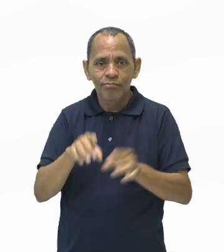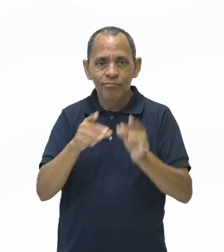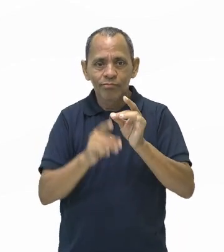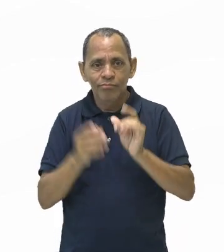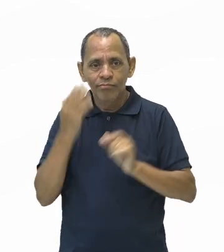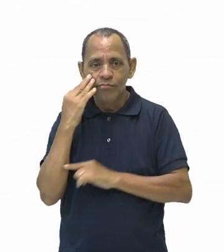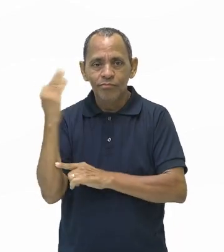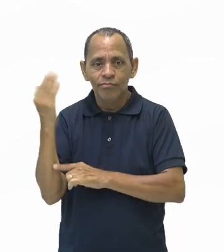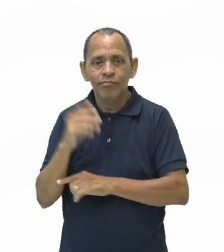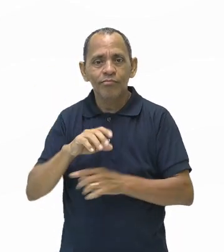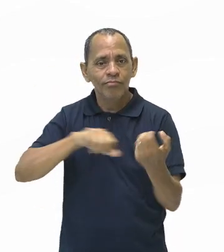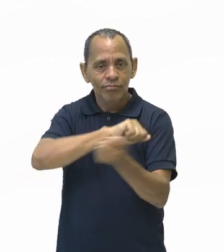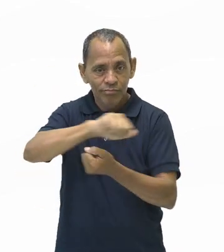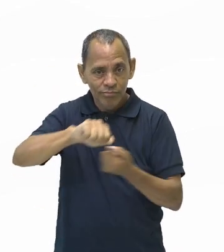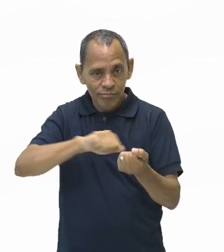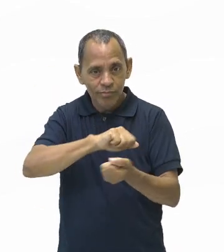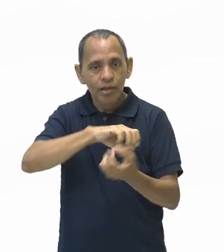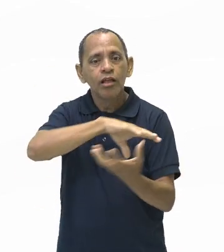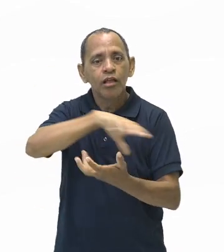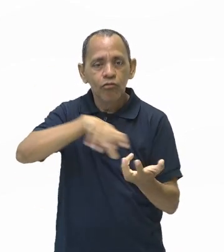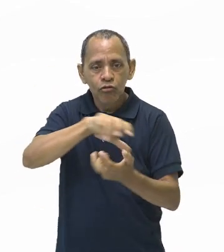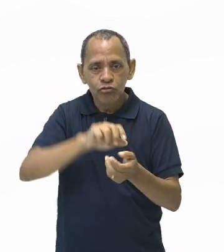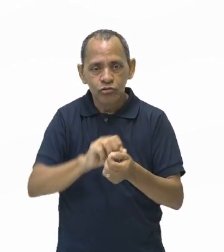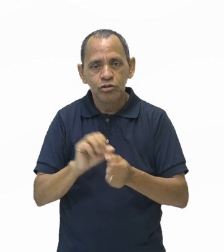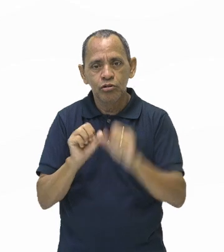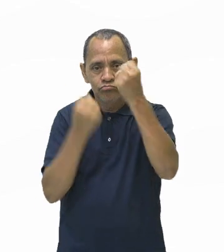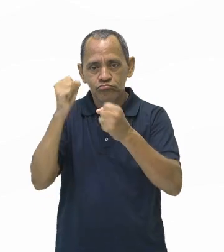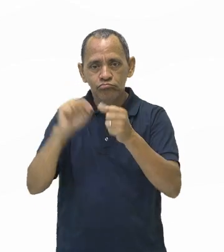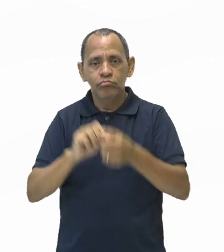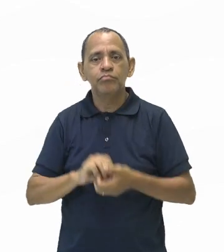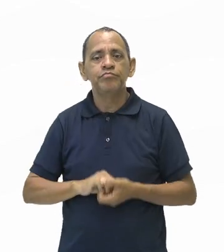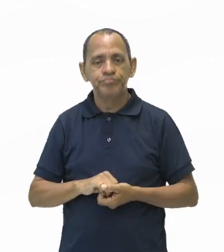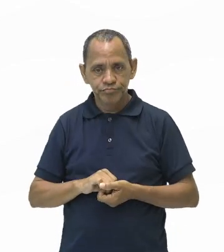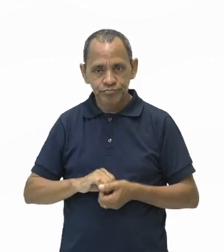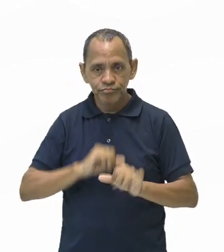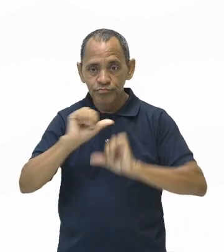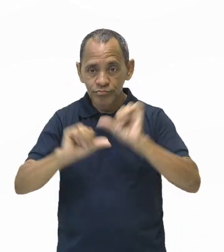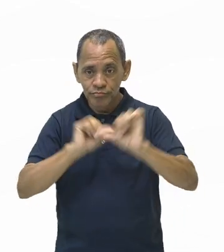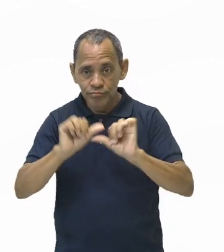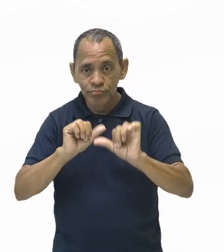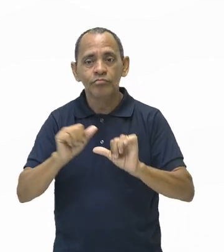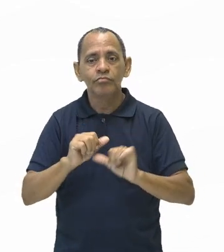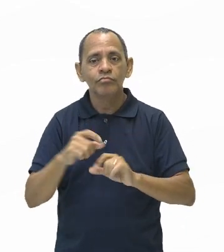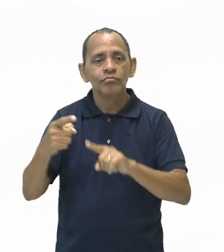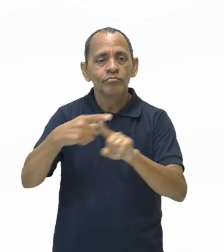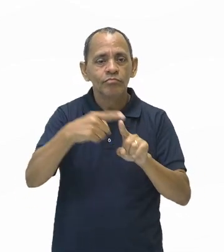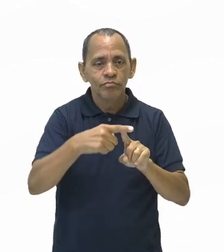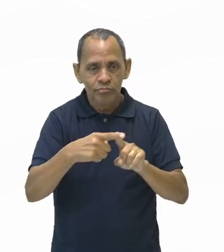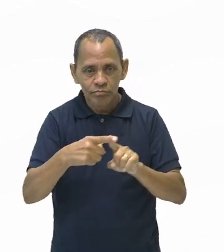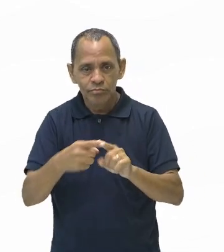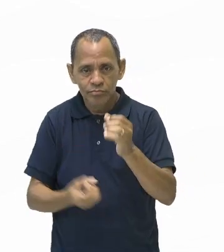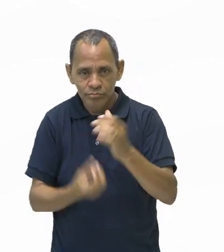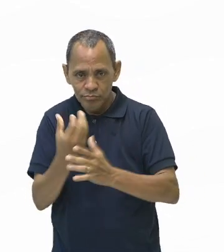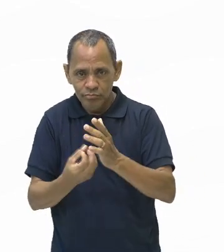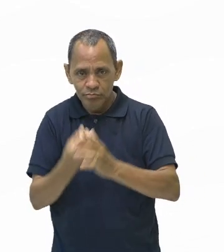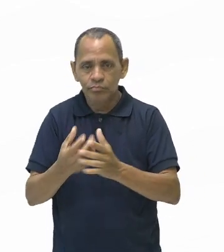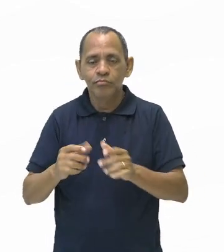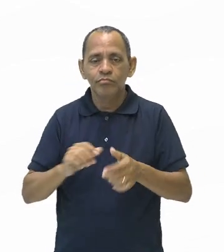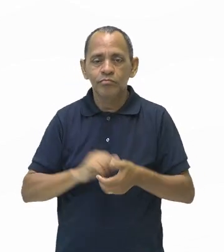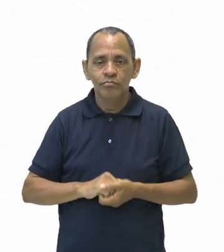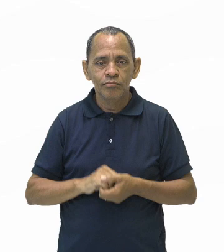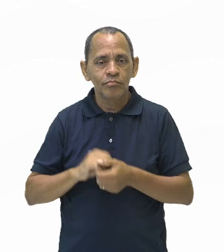detalhamento: revolução industrial, transformações nas formas de produção,